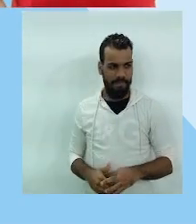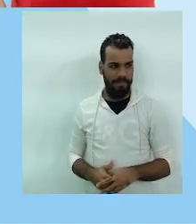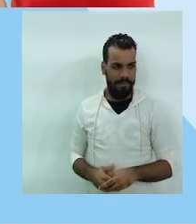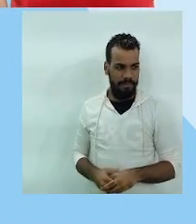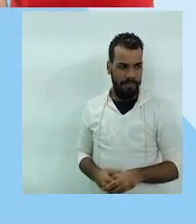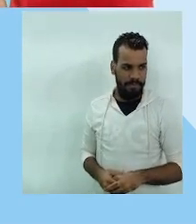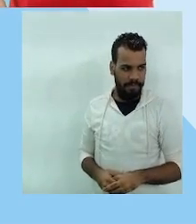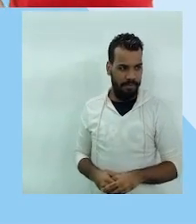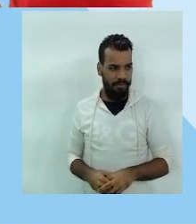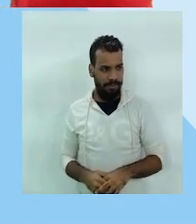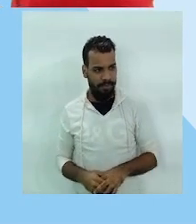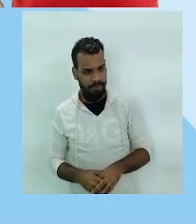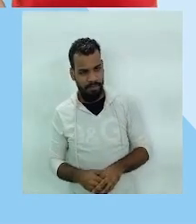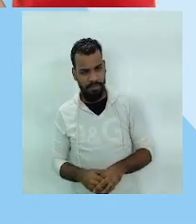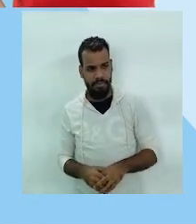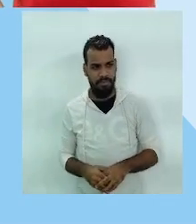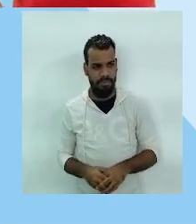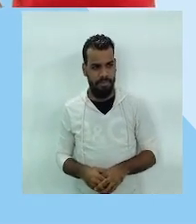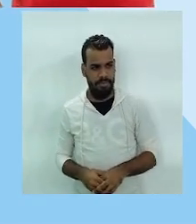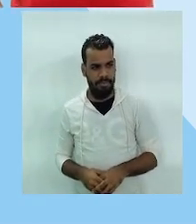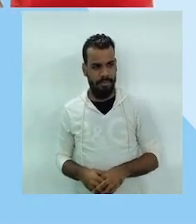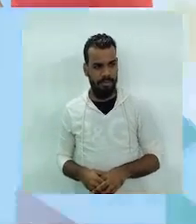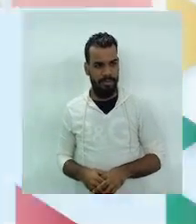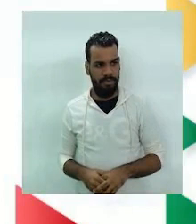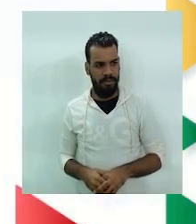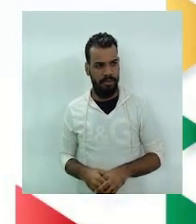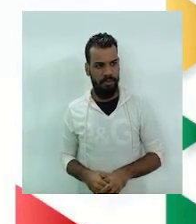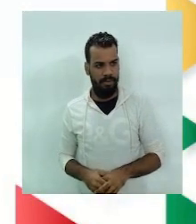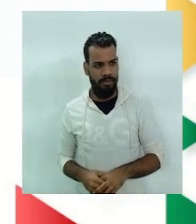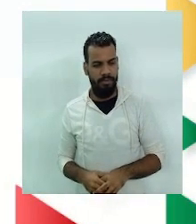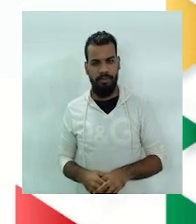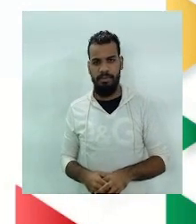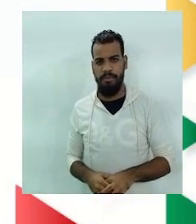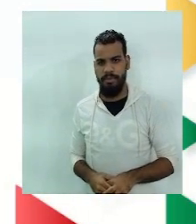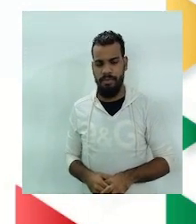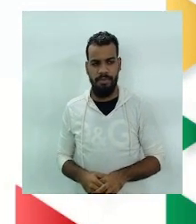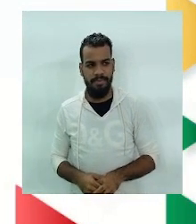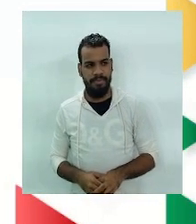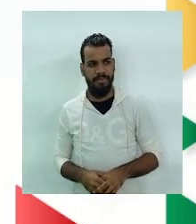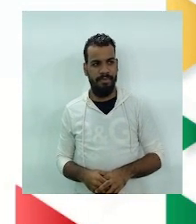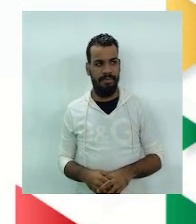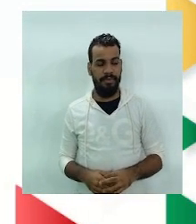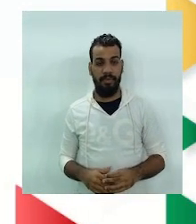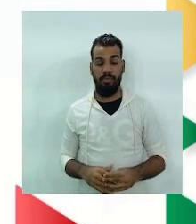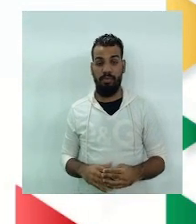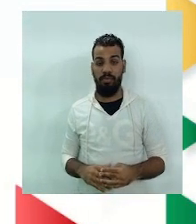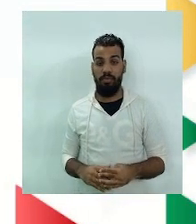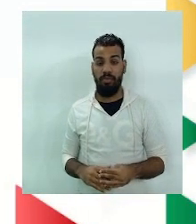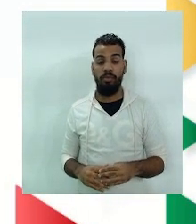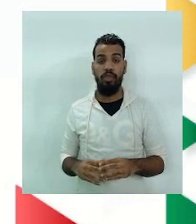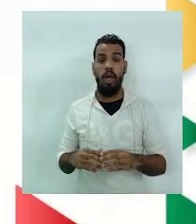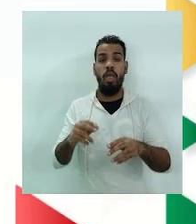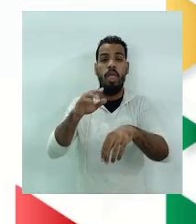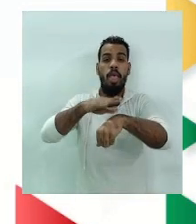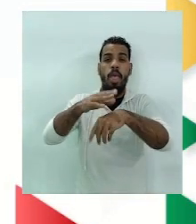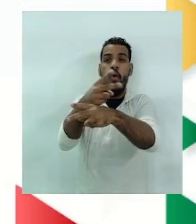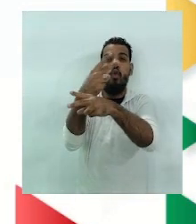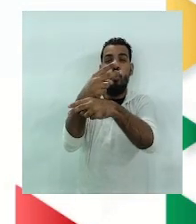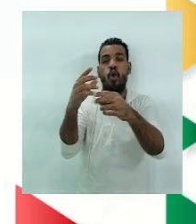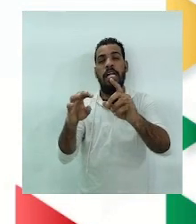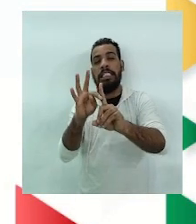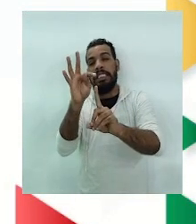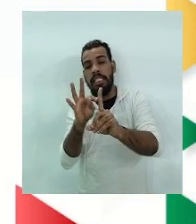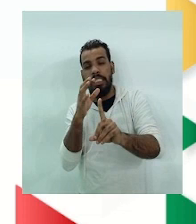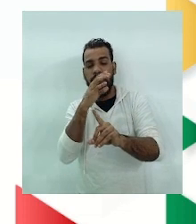Vamos lá. Na questão 3, o intemperismo é um tipo de agente de transformação